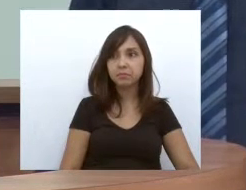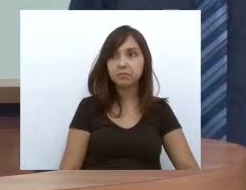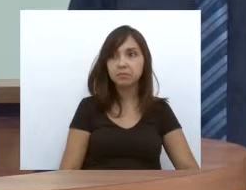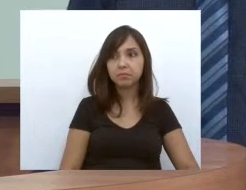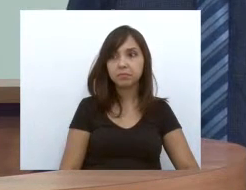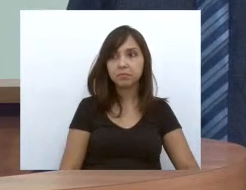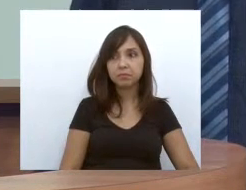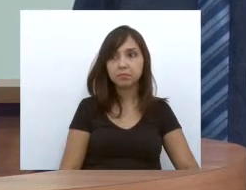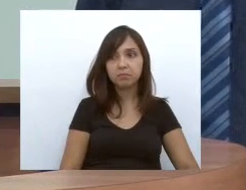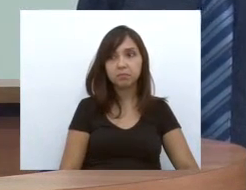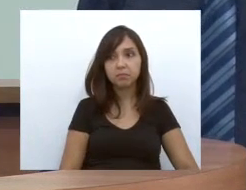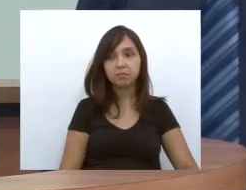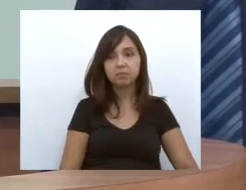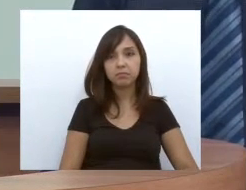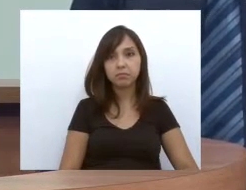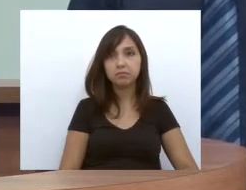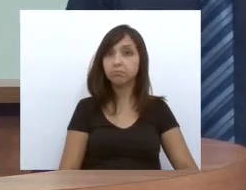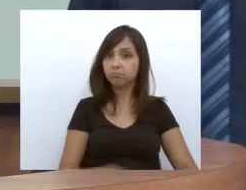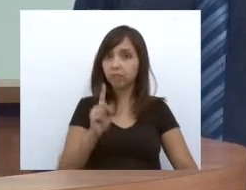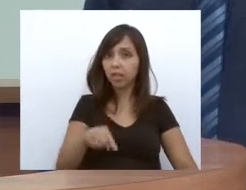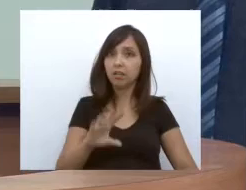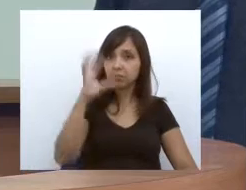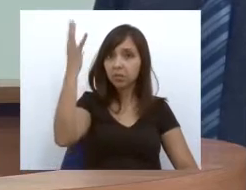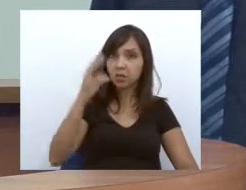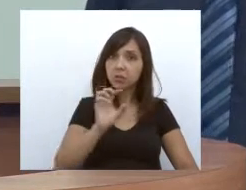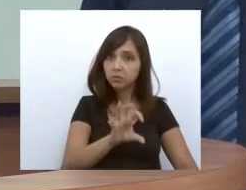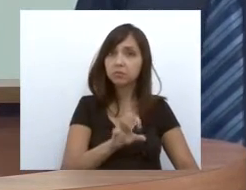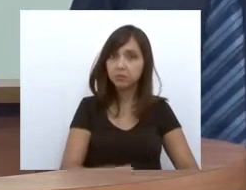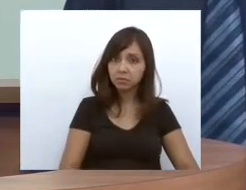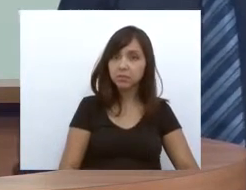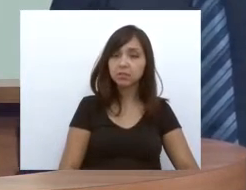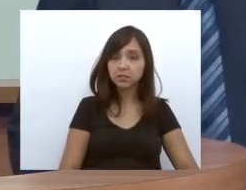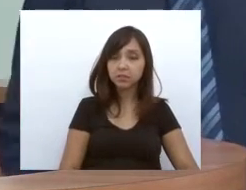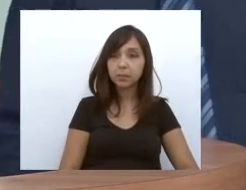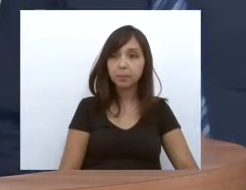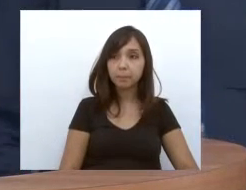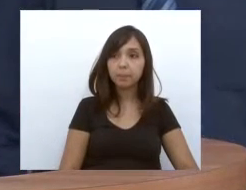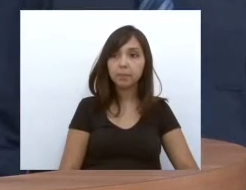Cacete, bala e bomba. É isso que acontece.